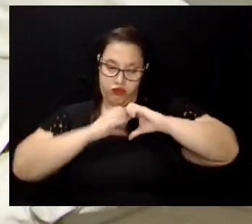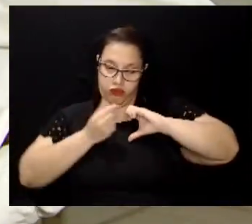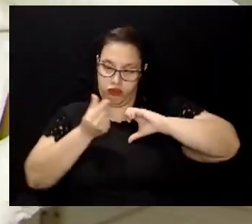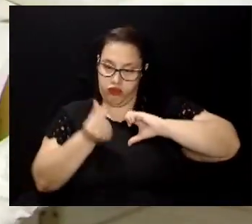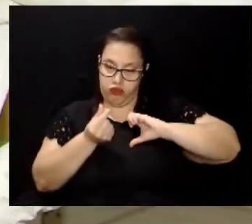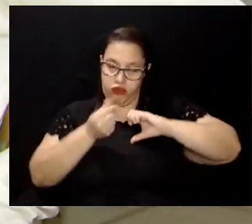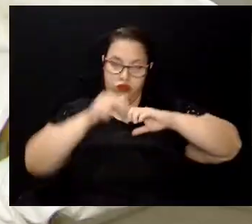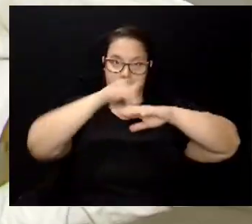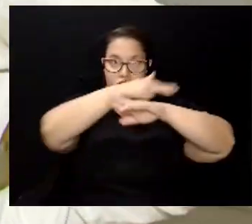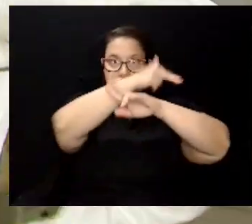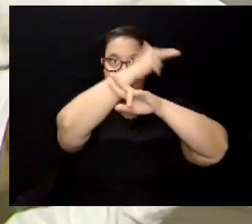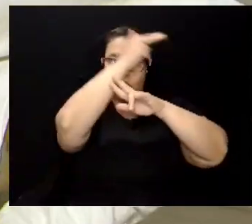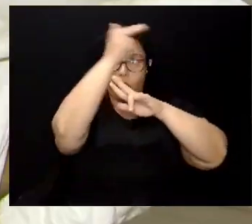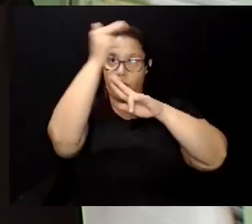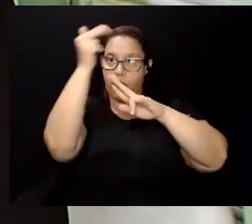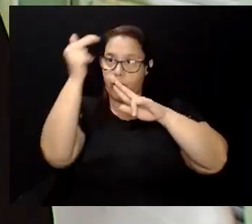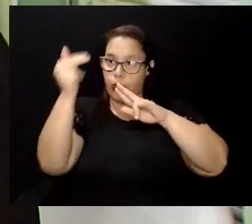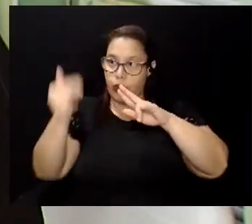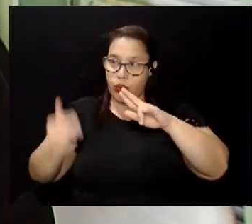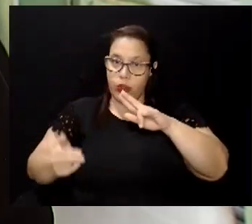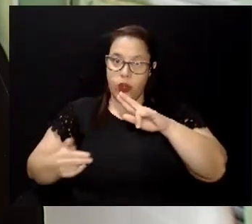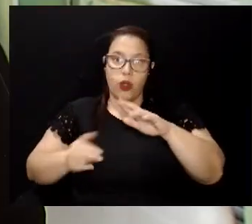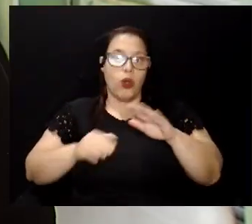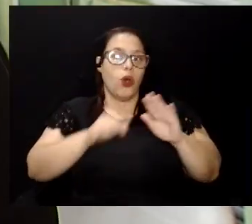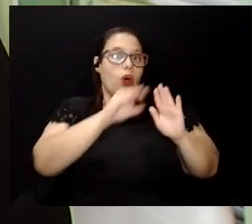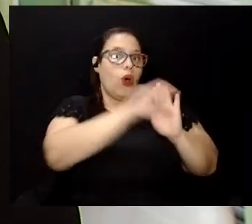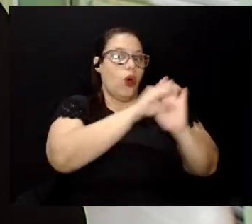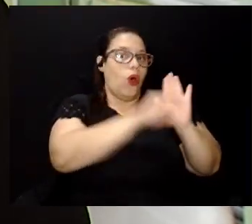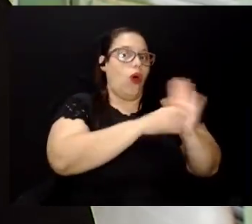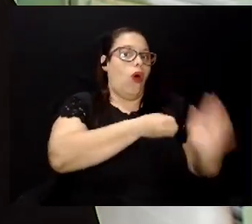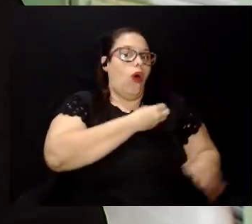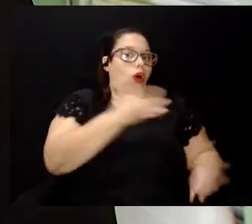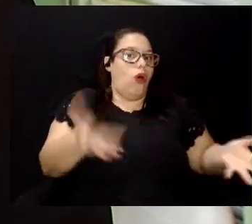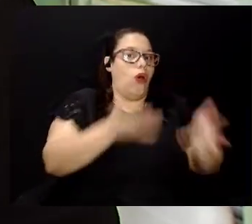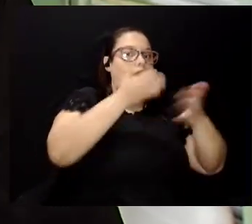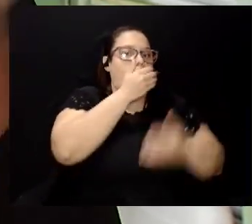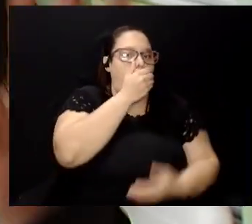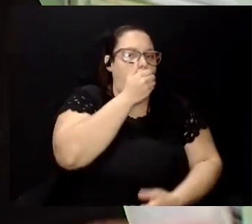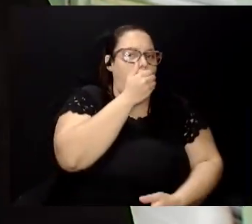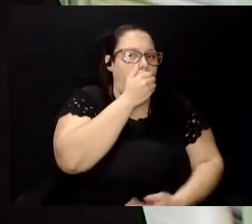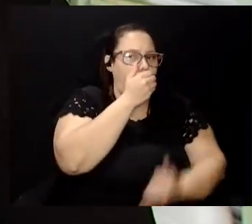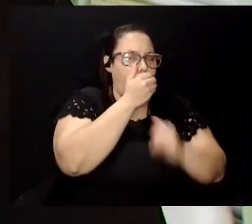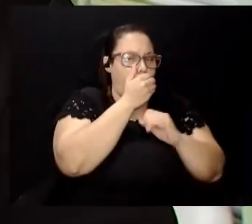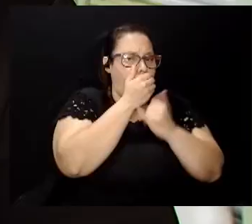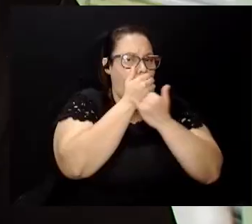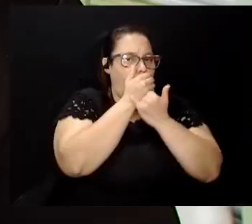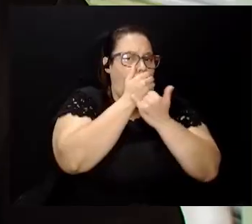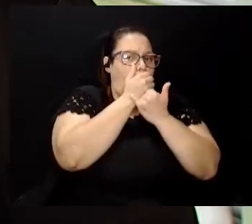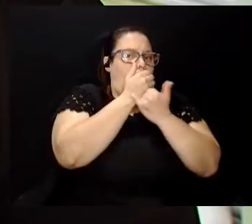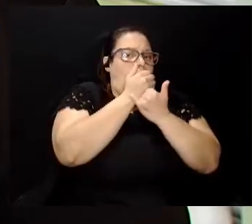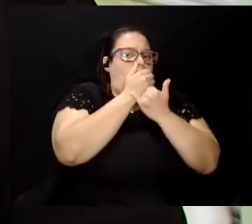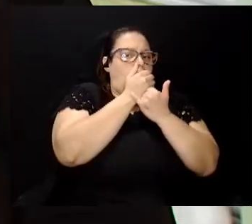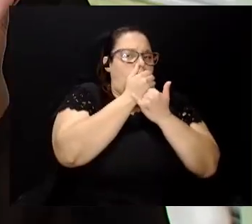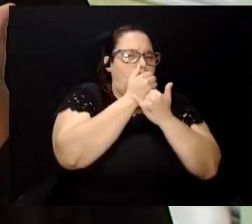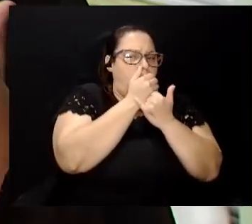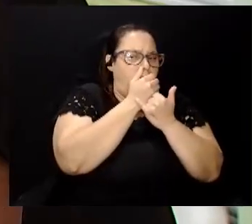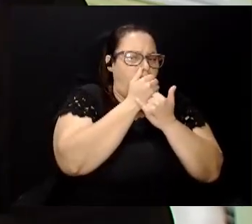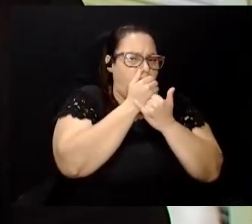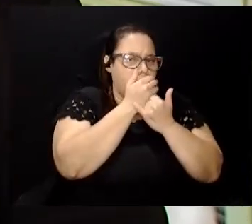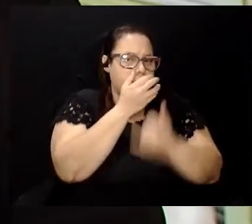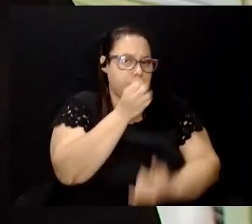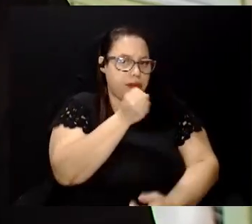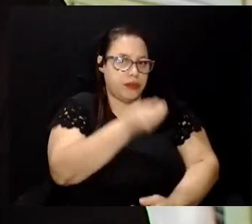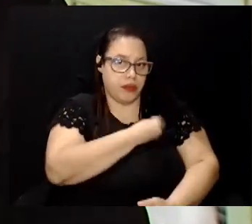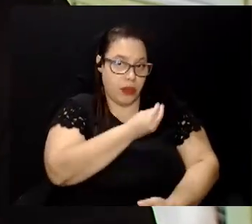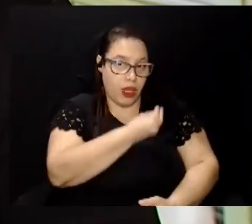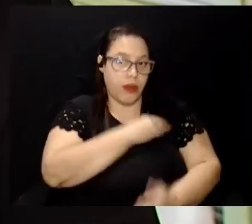coração de arco-íris, um monte de coisa. O programa Viva Leite, ele é um programa que é do estado de São Paulo, né? A gente